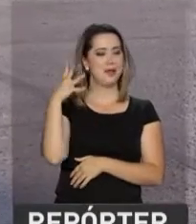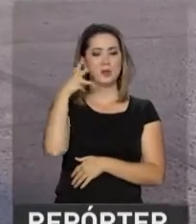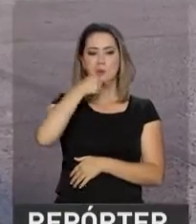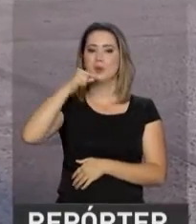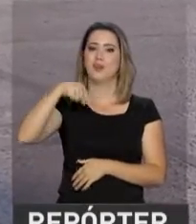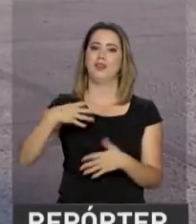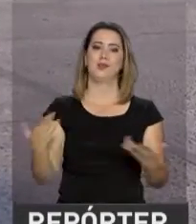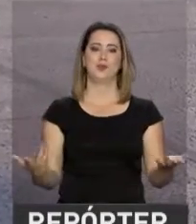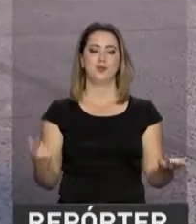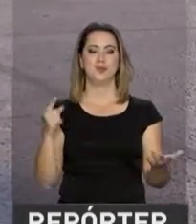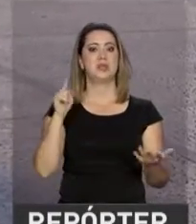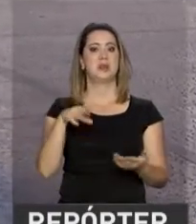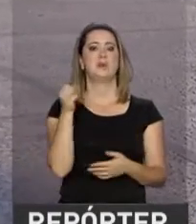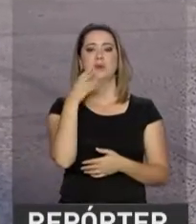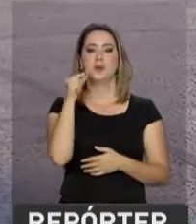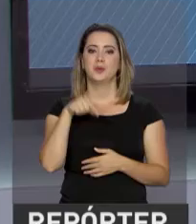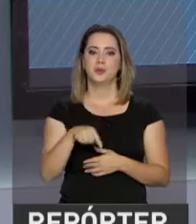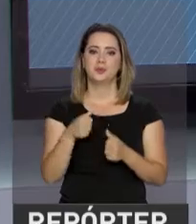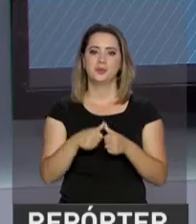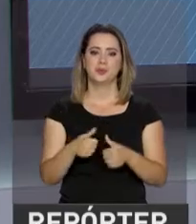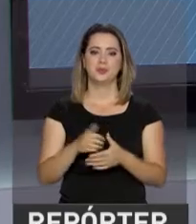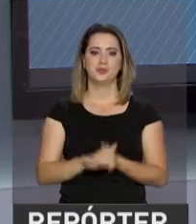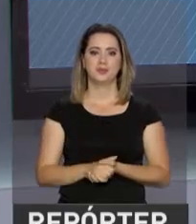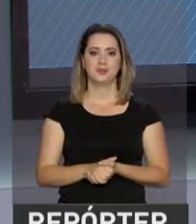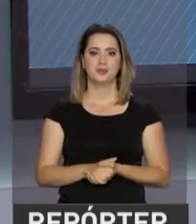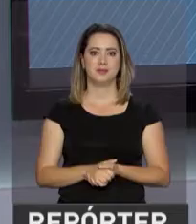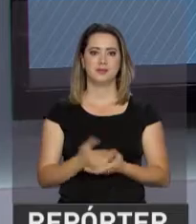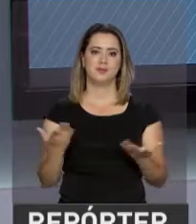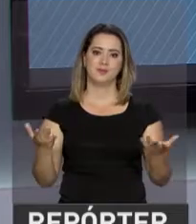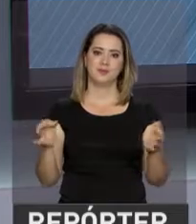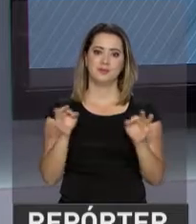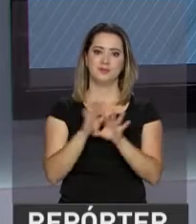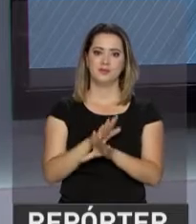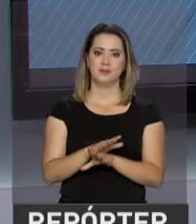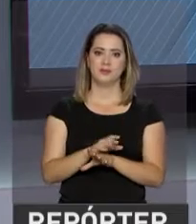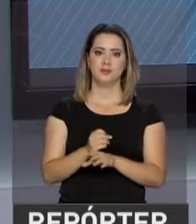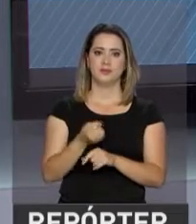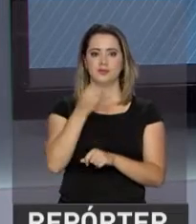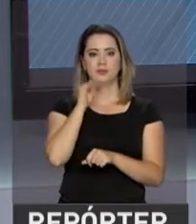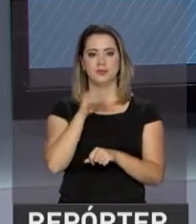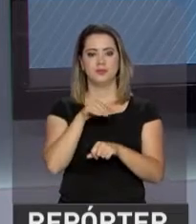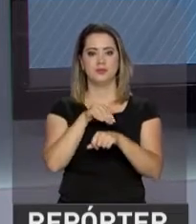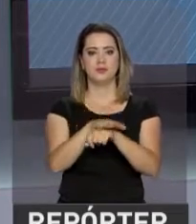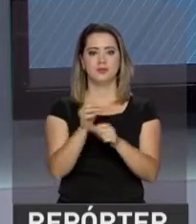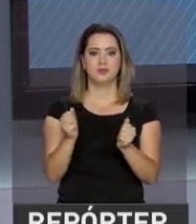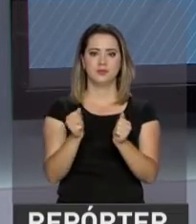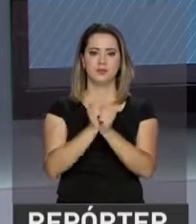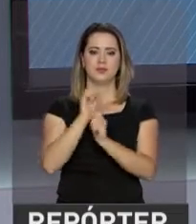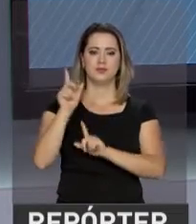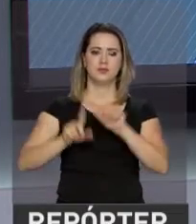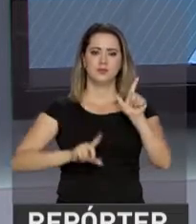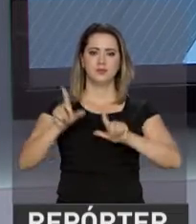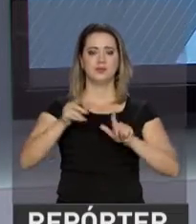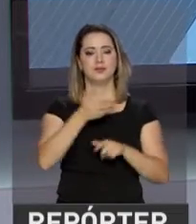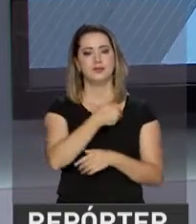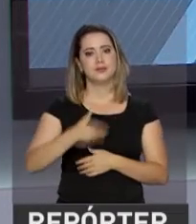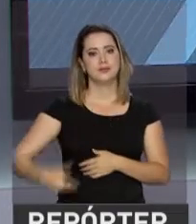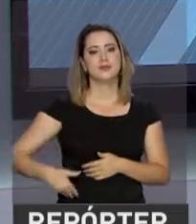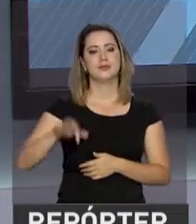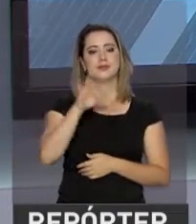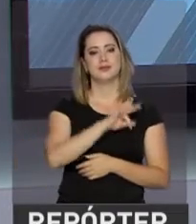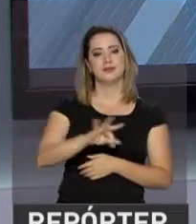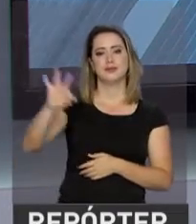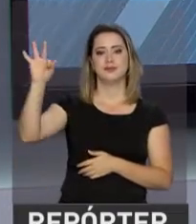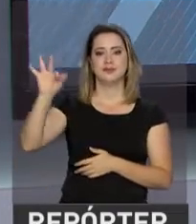né? Então seria muito bacana. Esta edição termina aqui. Uma boa noite e continue com a gente na